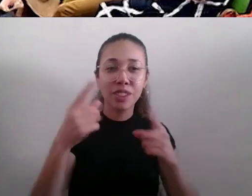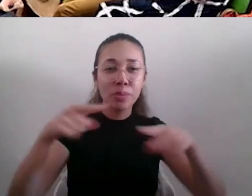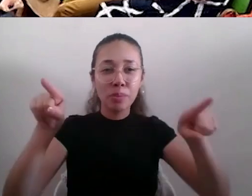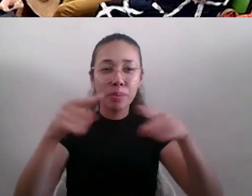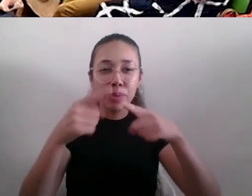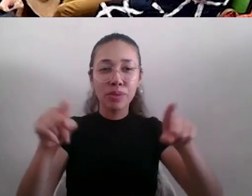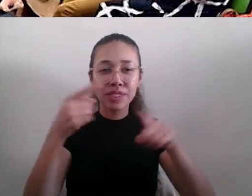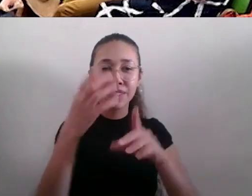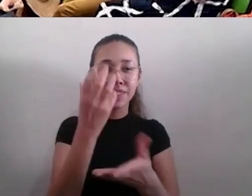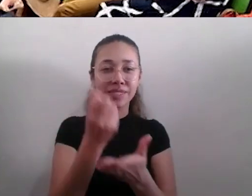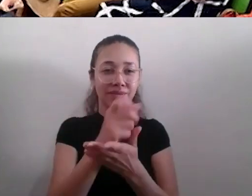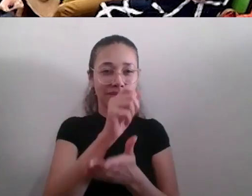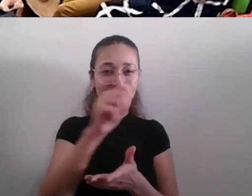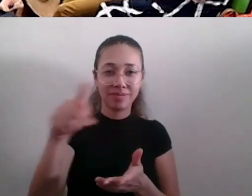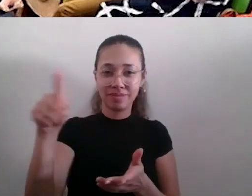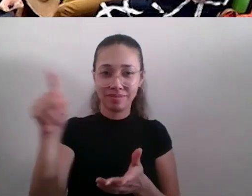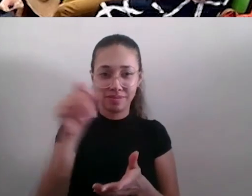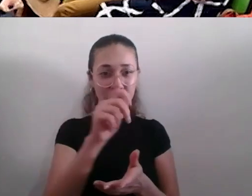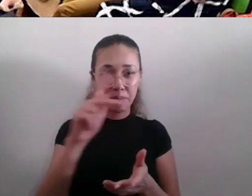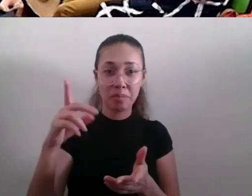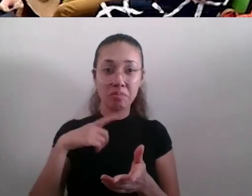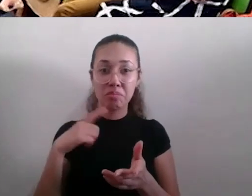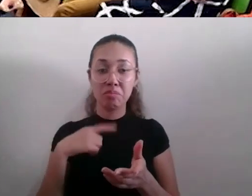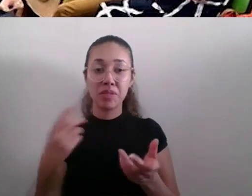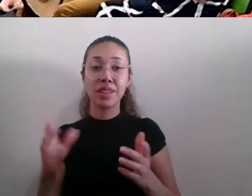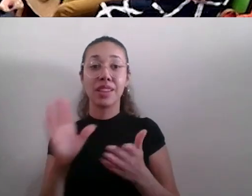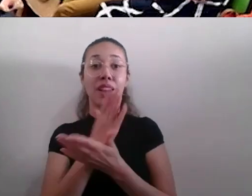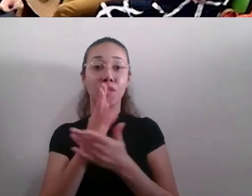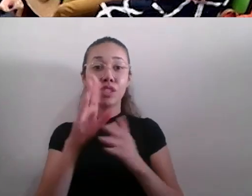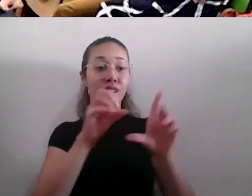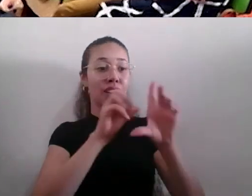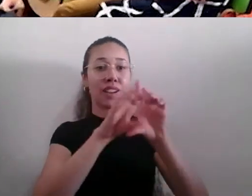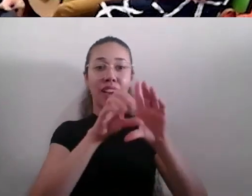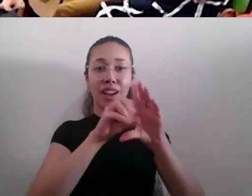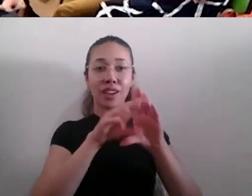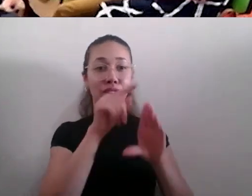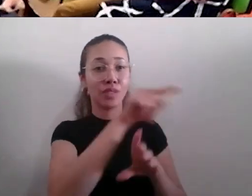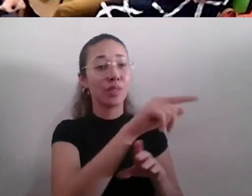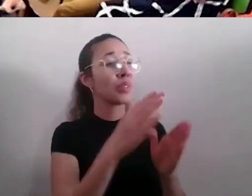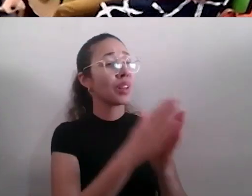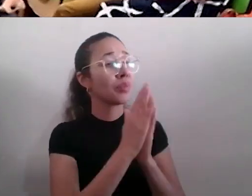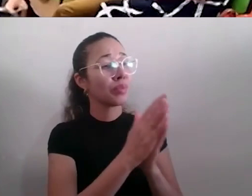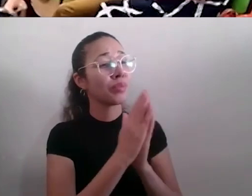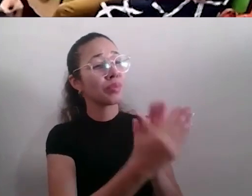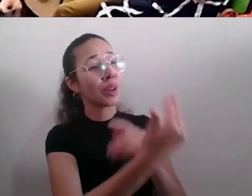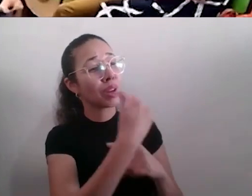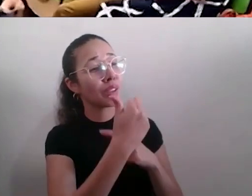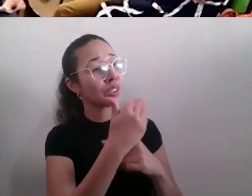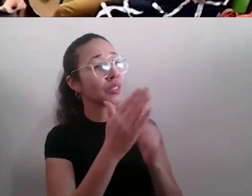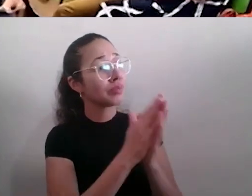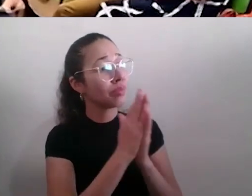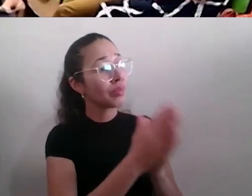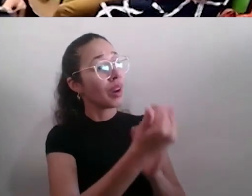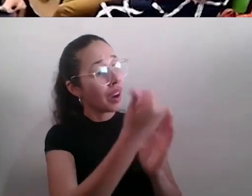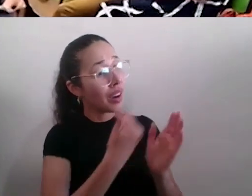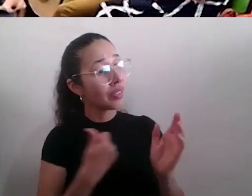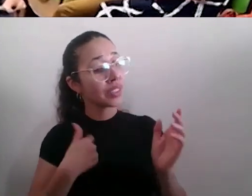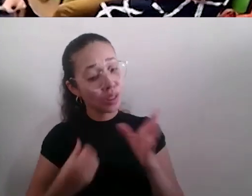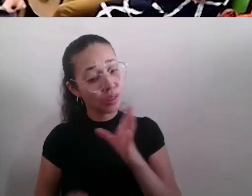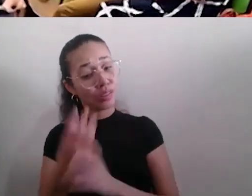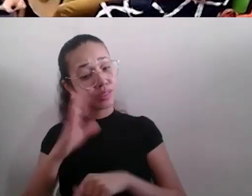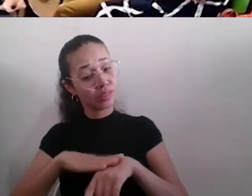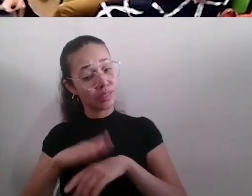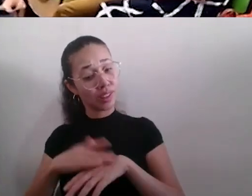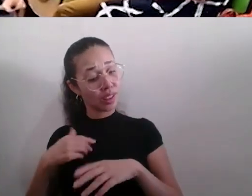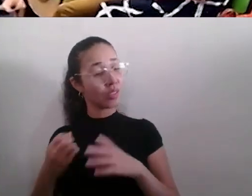não adianta, você pode chorar, pedir pelo amor de Deus, eu já fiz esse papel de pelo amor de Deus, dizer, por favor, entendeu? Eu sou a produtora